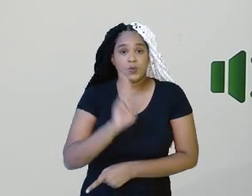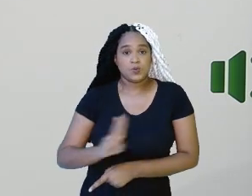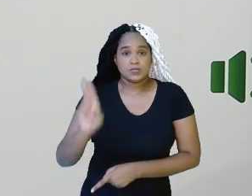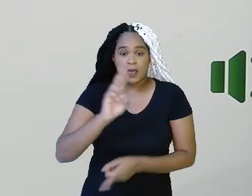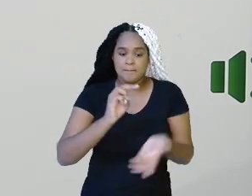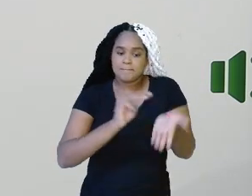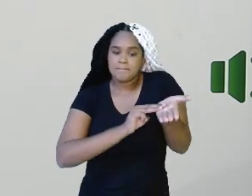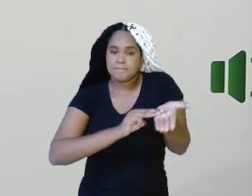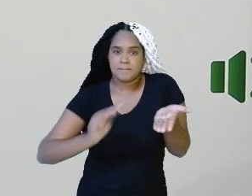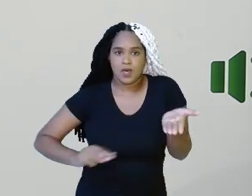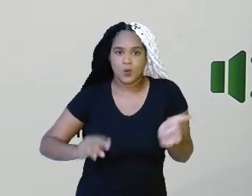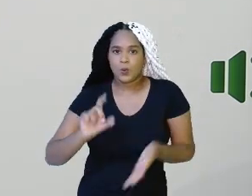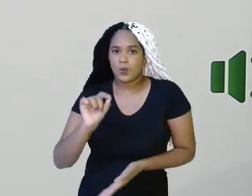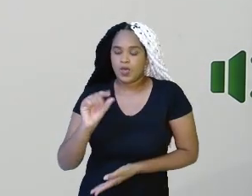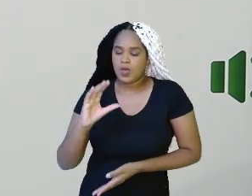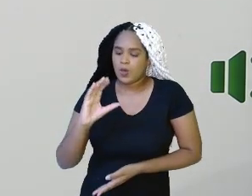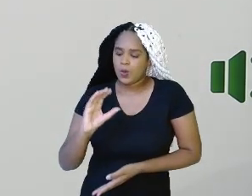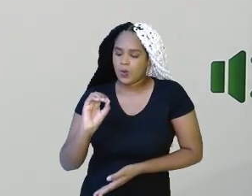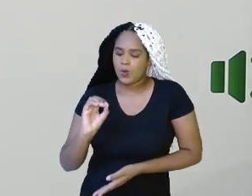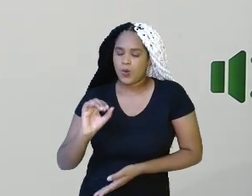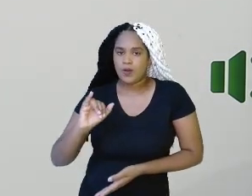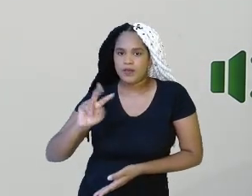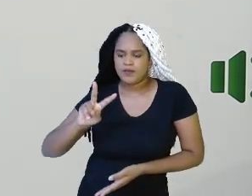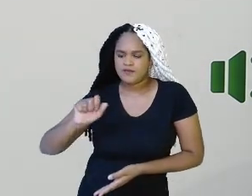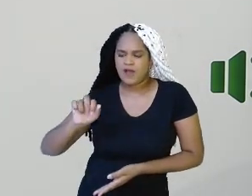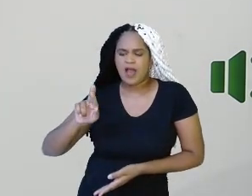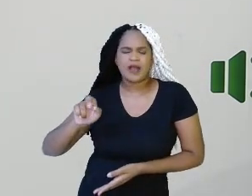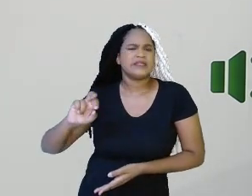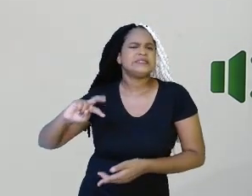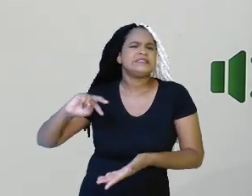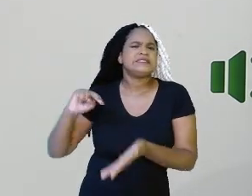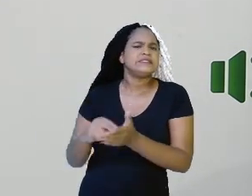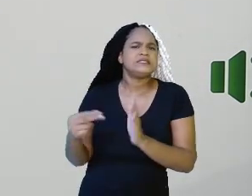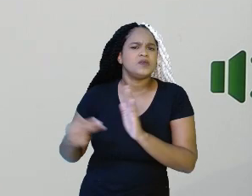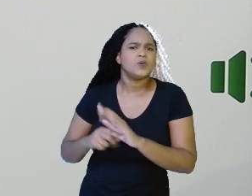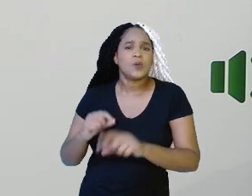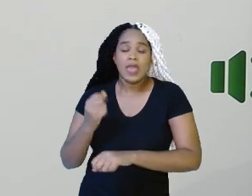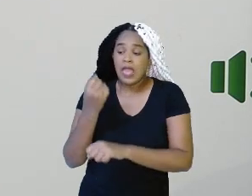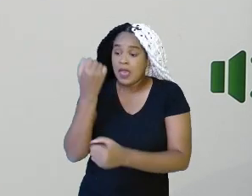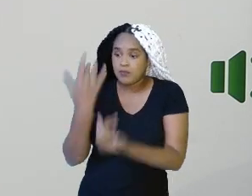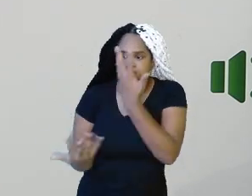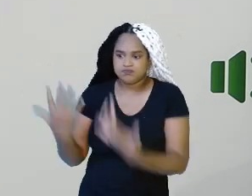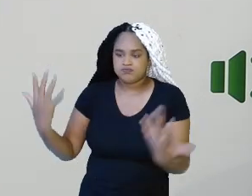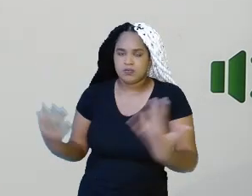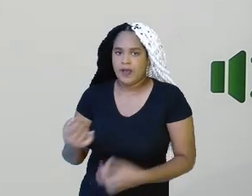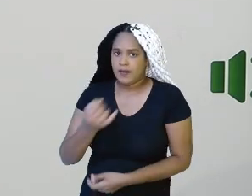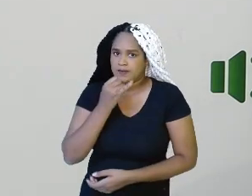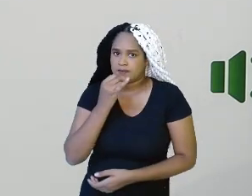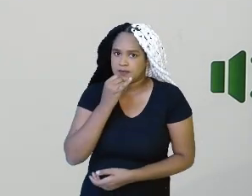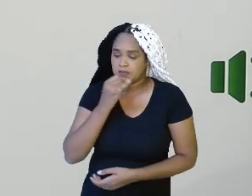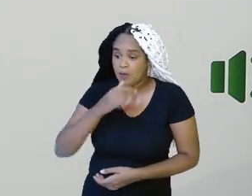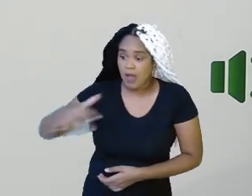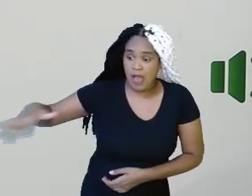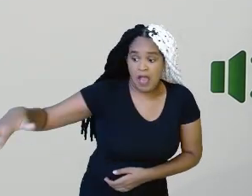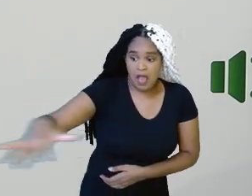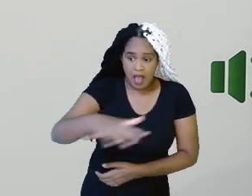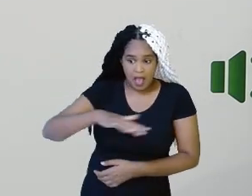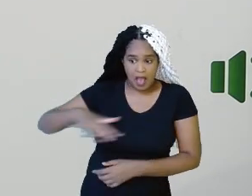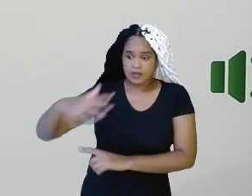A coivara é a queimada. Então, mas por que eles faziam isso? Eles queimavam áreas grandes